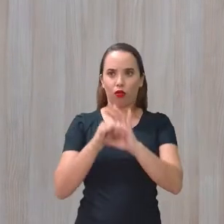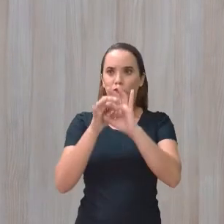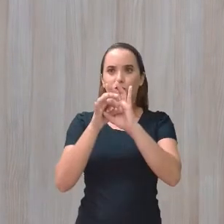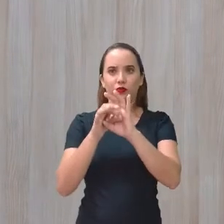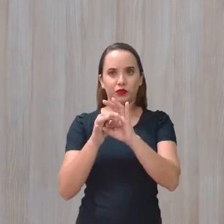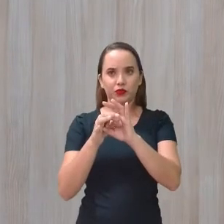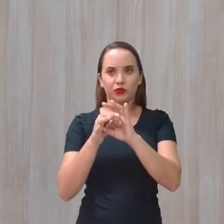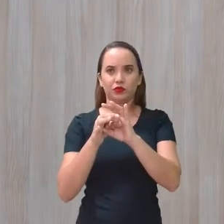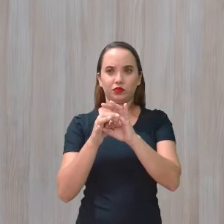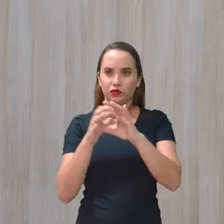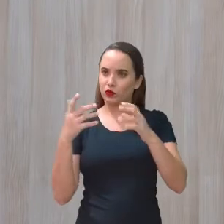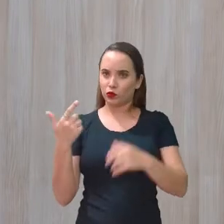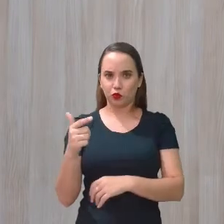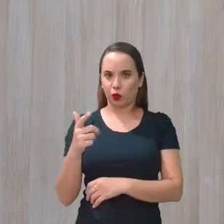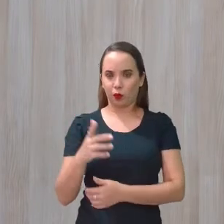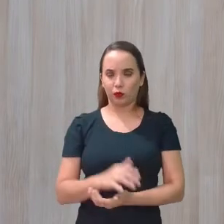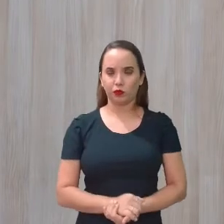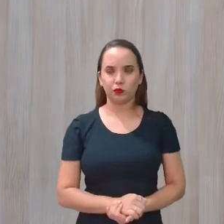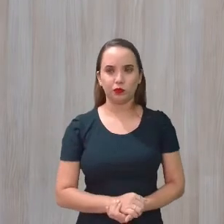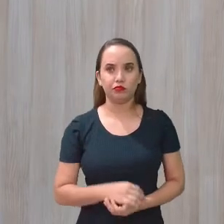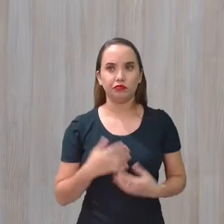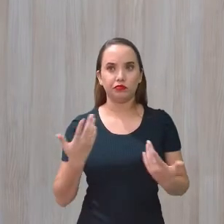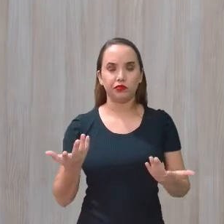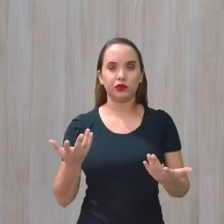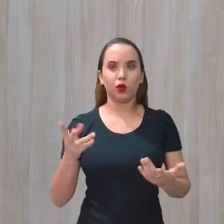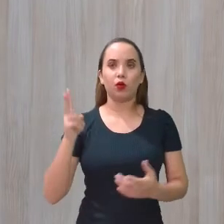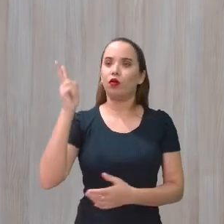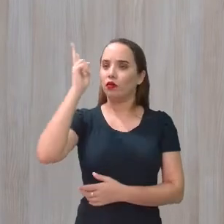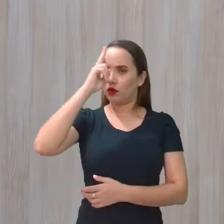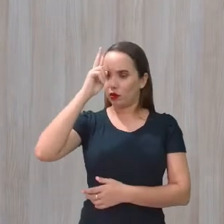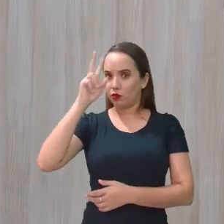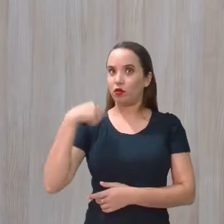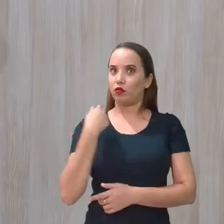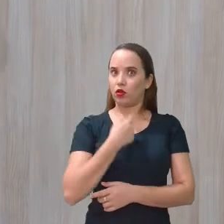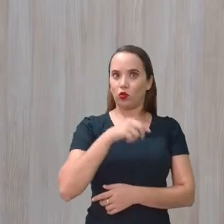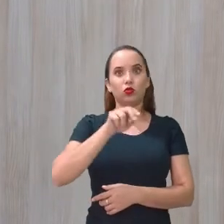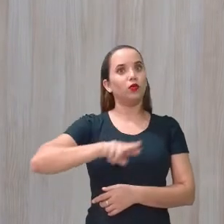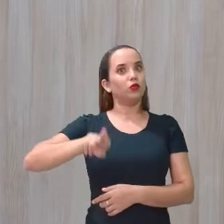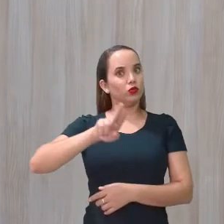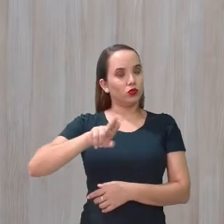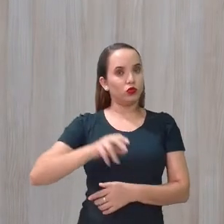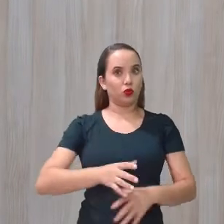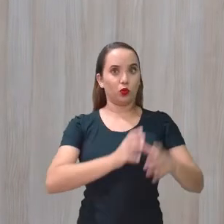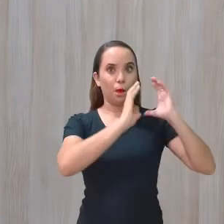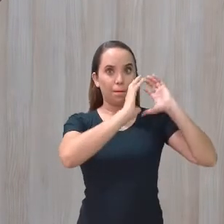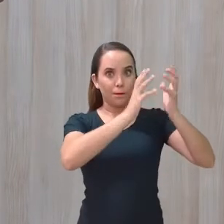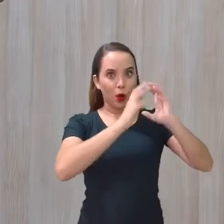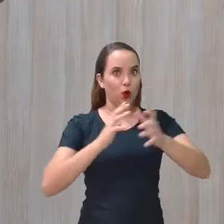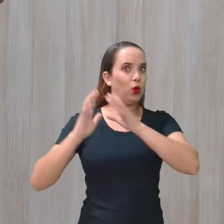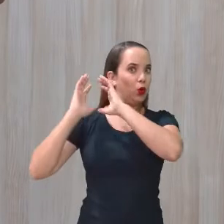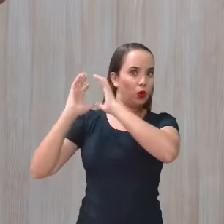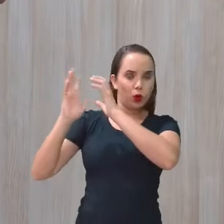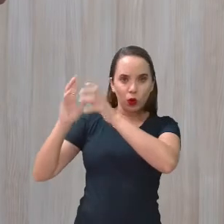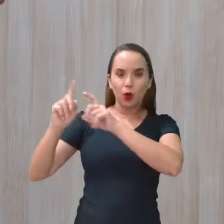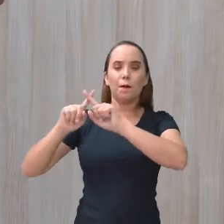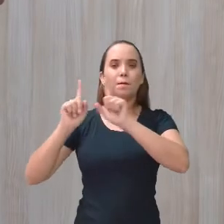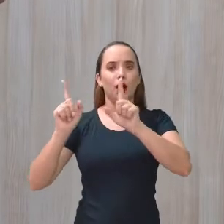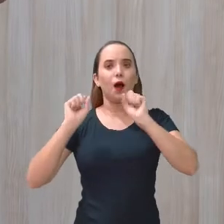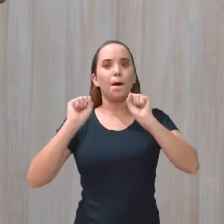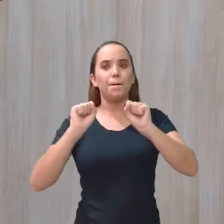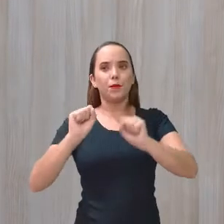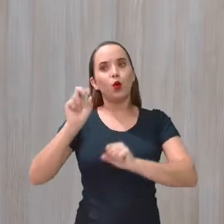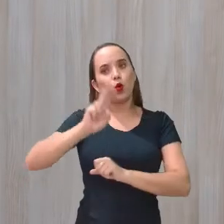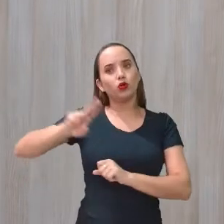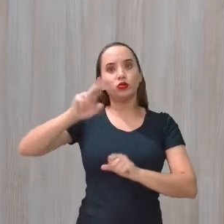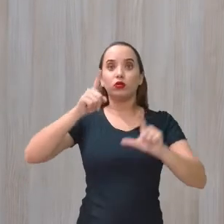equações ao mesmo tempo, tá certo? E lembrando que a gente está usando bola de basquete, bola de vôlei, mas eu poderia usar